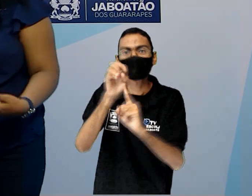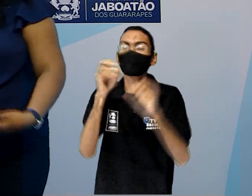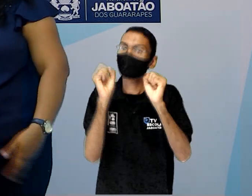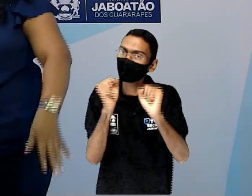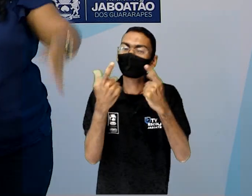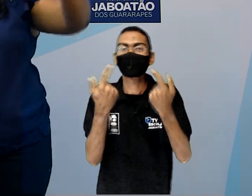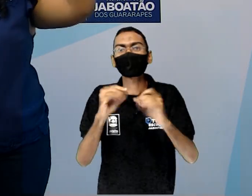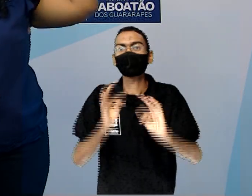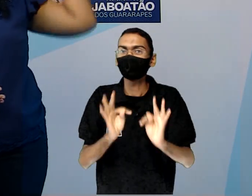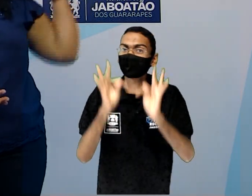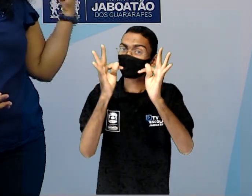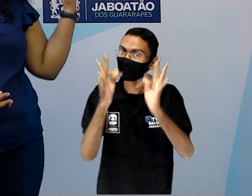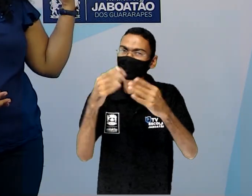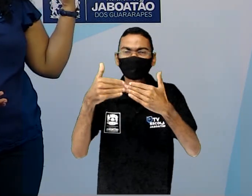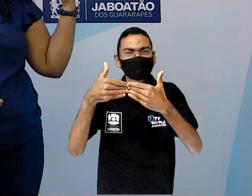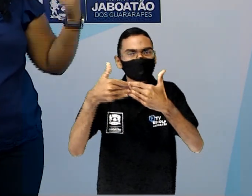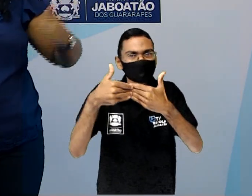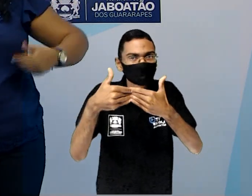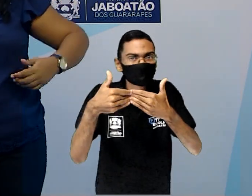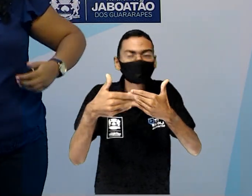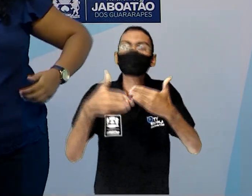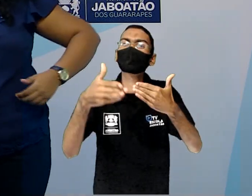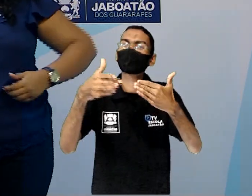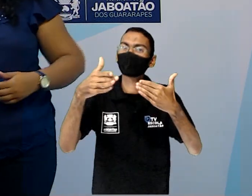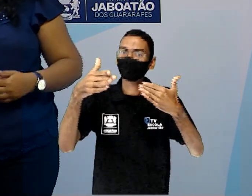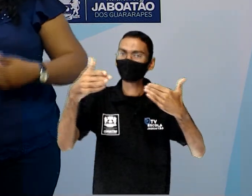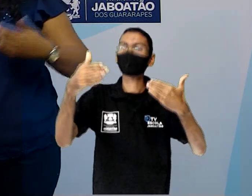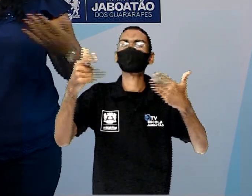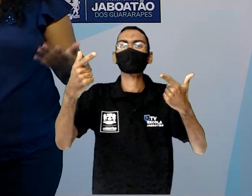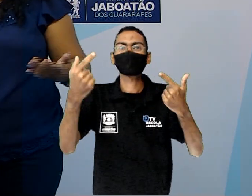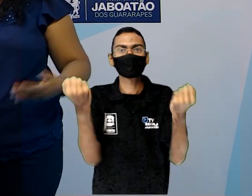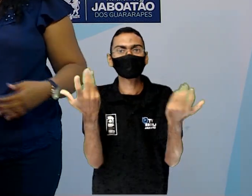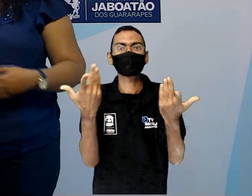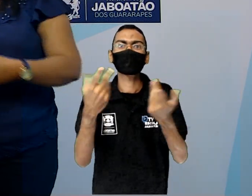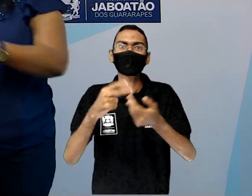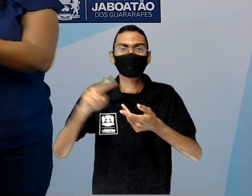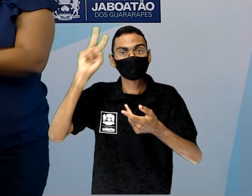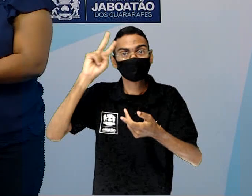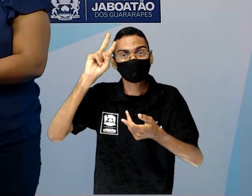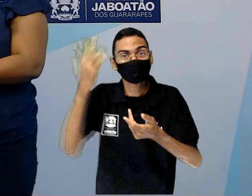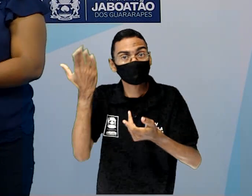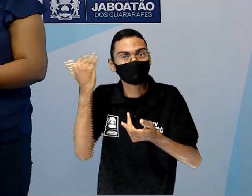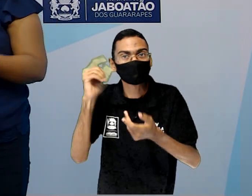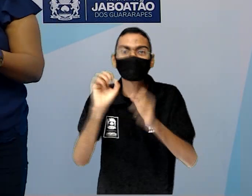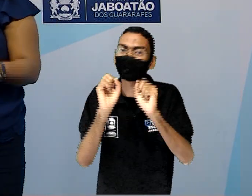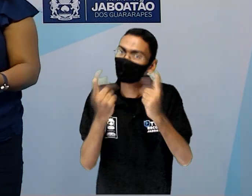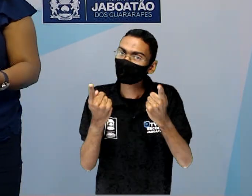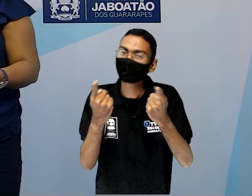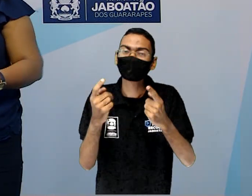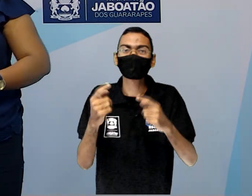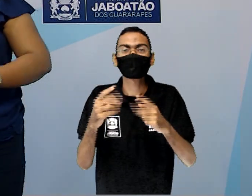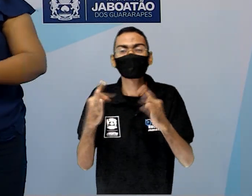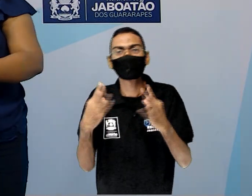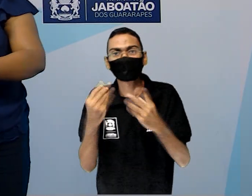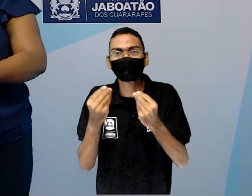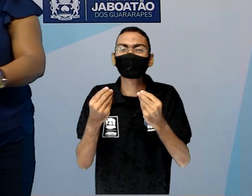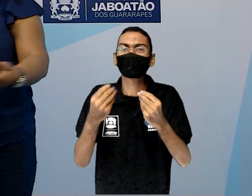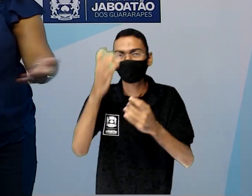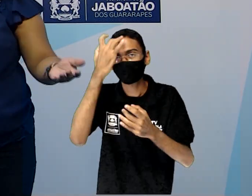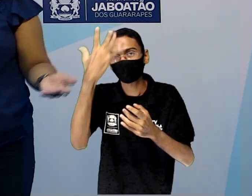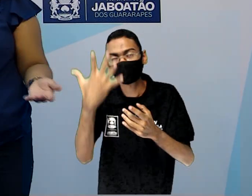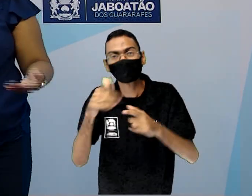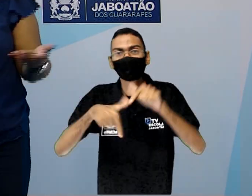tecnologia, ela vem desde a pré-história. Tudo aquilo que surgiu para facilitar o trabalho do homem, o